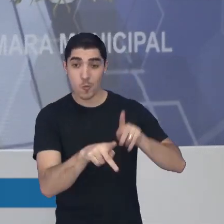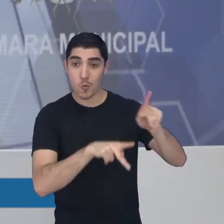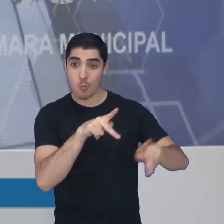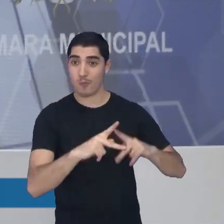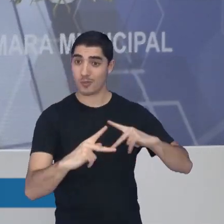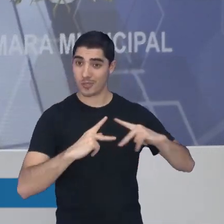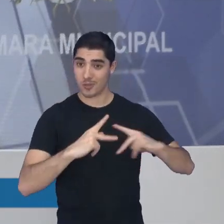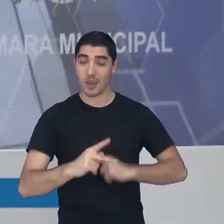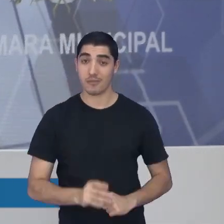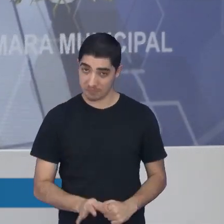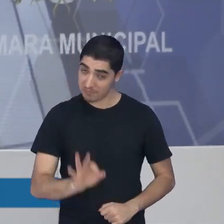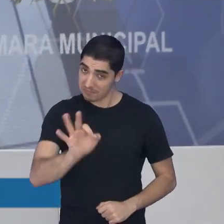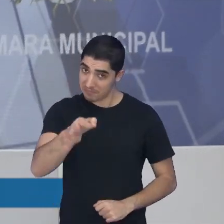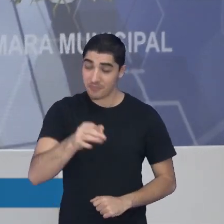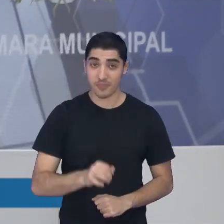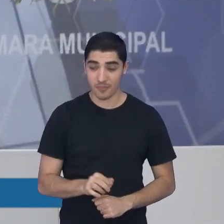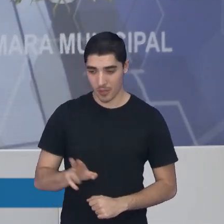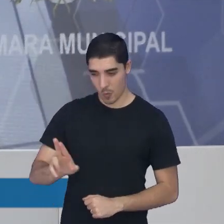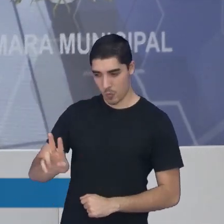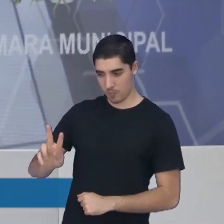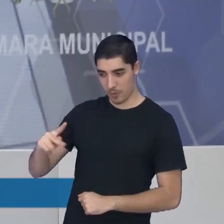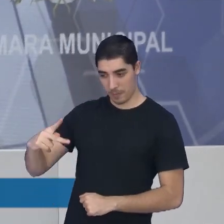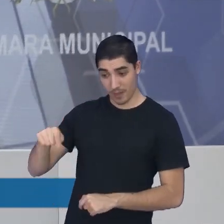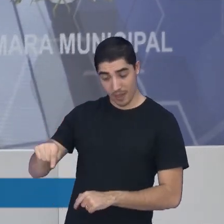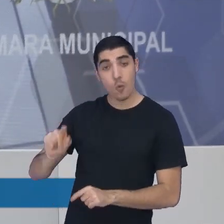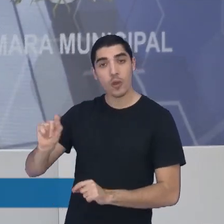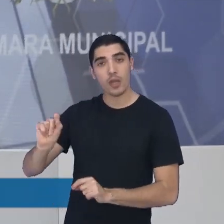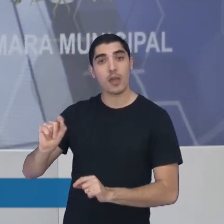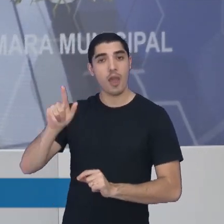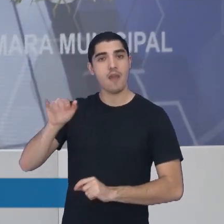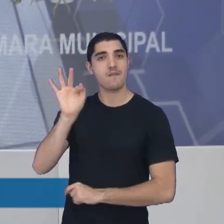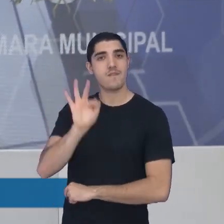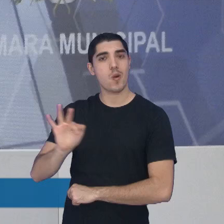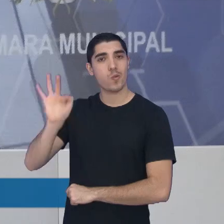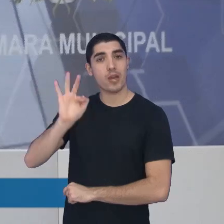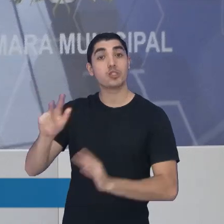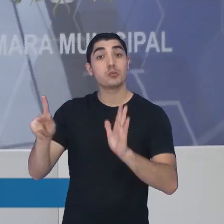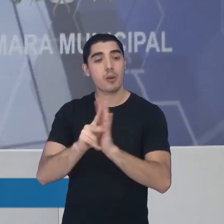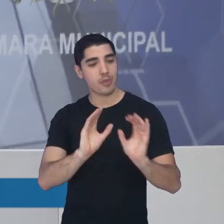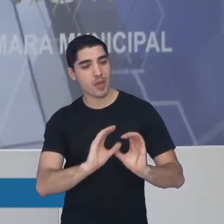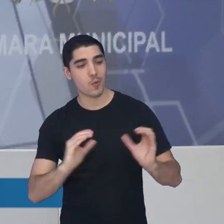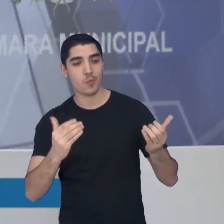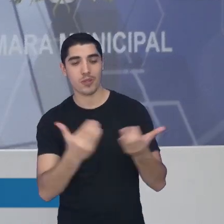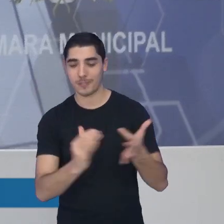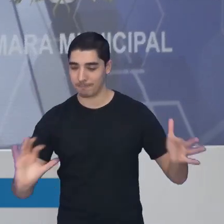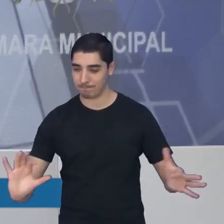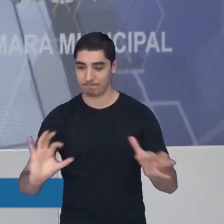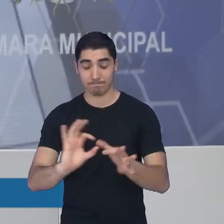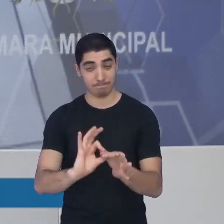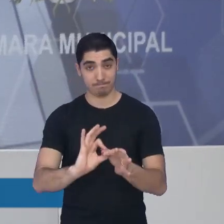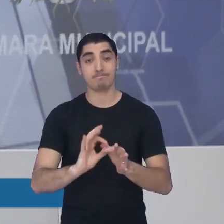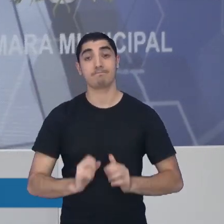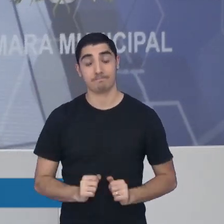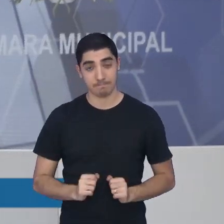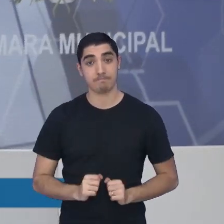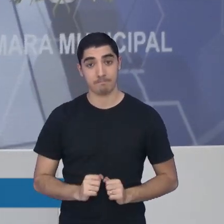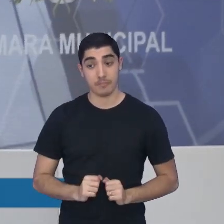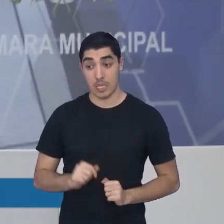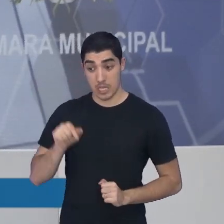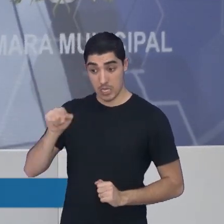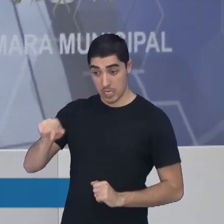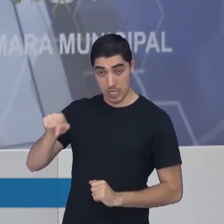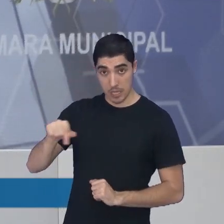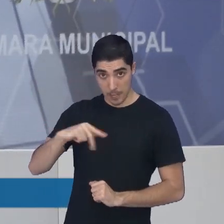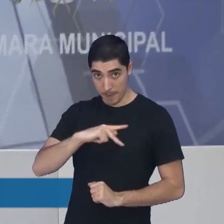mesmo. A Univap é uma universidade comunitária, que possui uma fundação mantenedora, que tem o seu presidente,